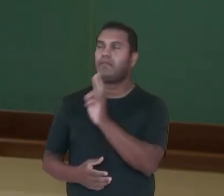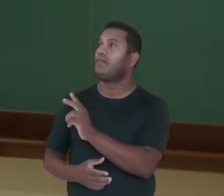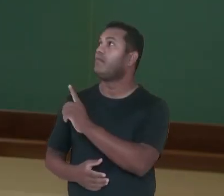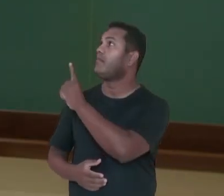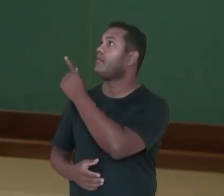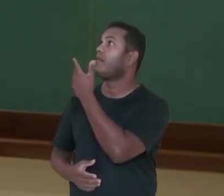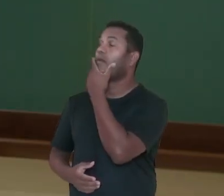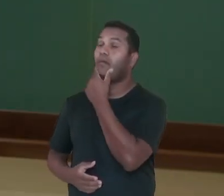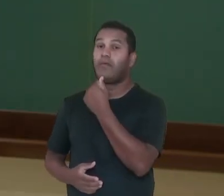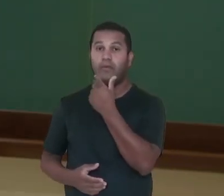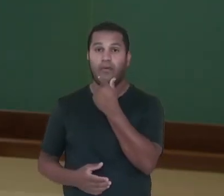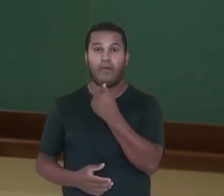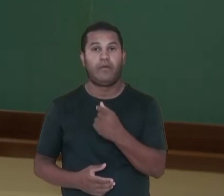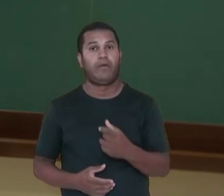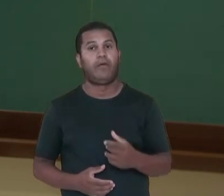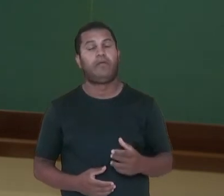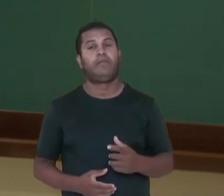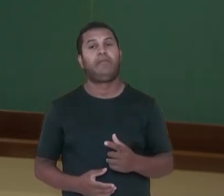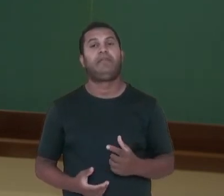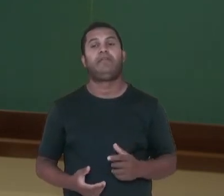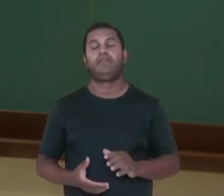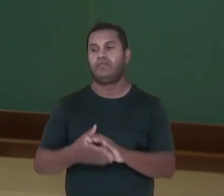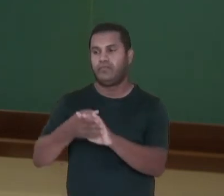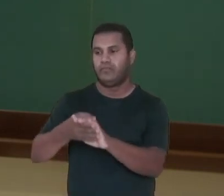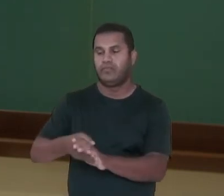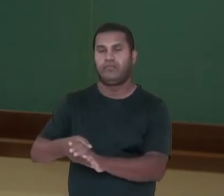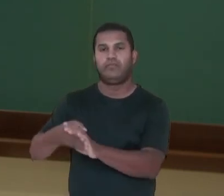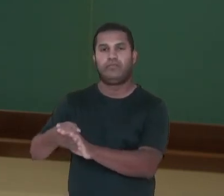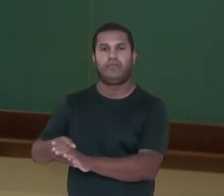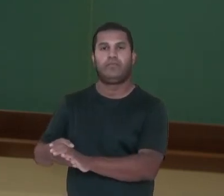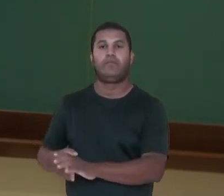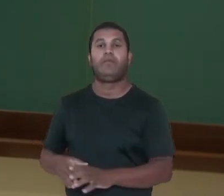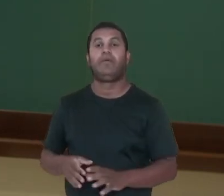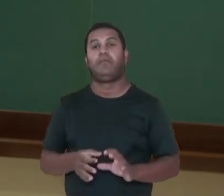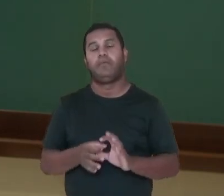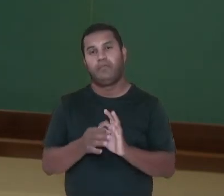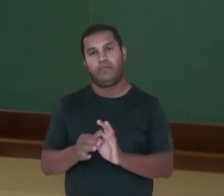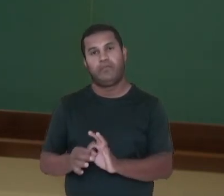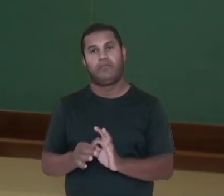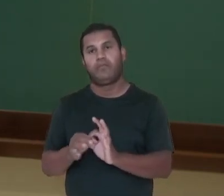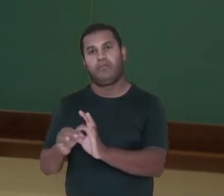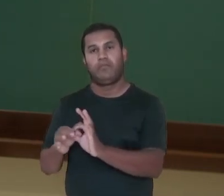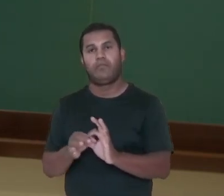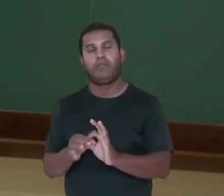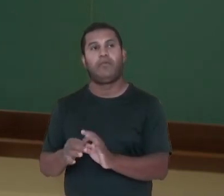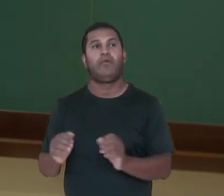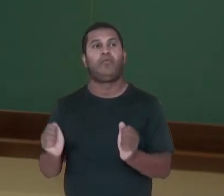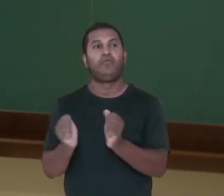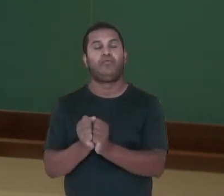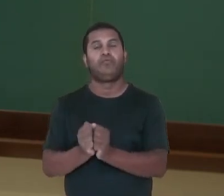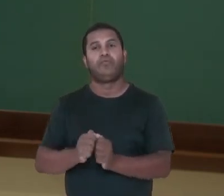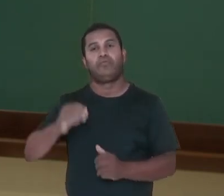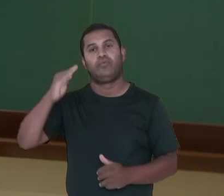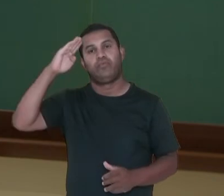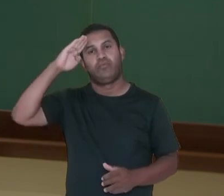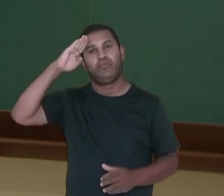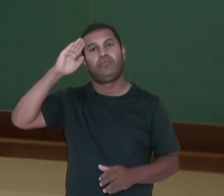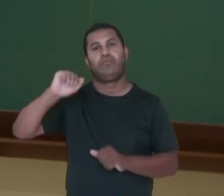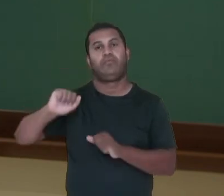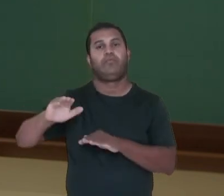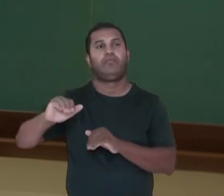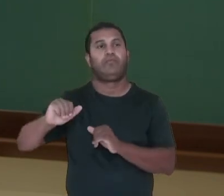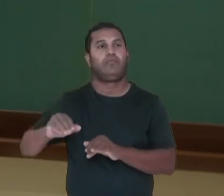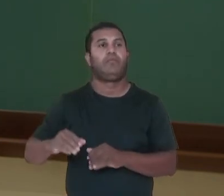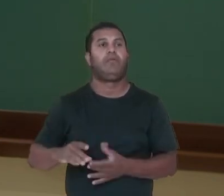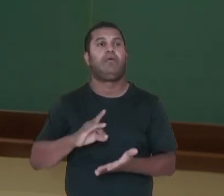defesa com seus soldados ali, então para tentar combater o tráfico de drogas e toda a milícia que existe lá naquele país, né,